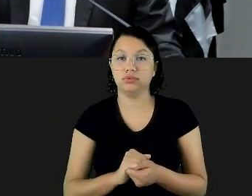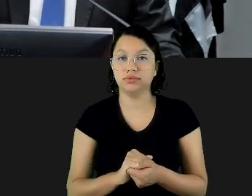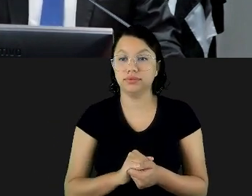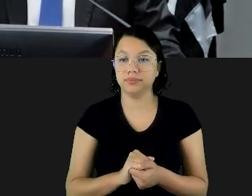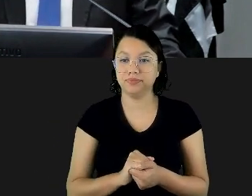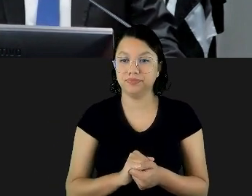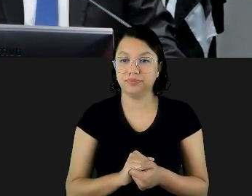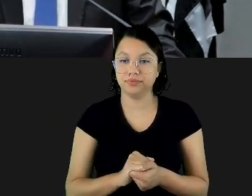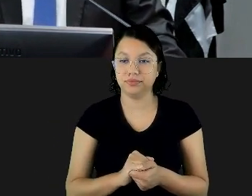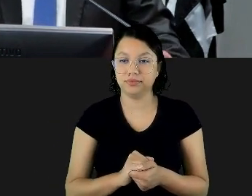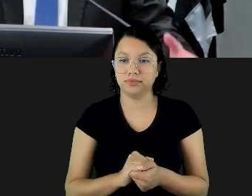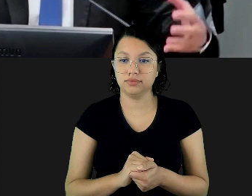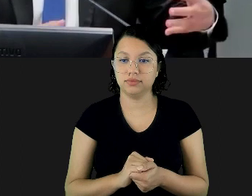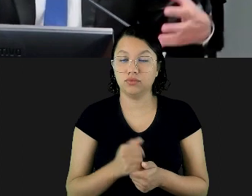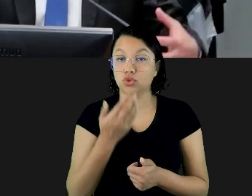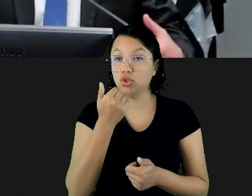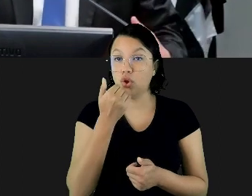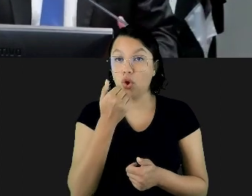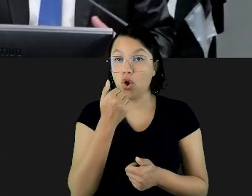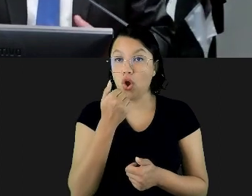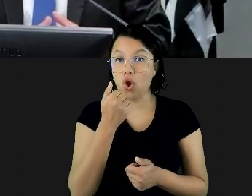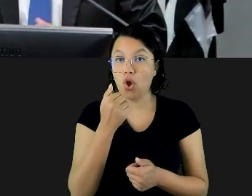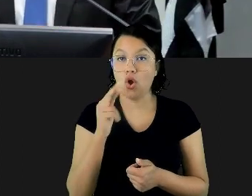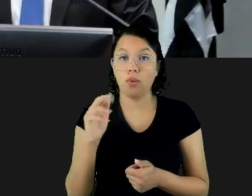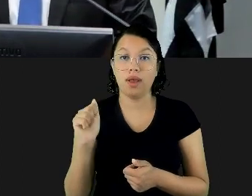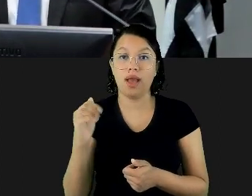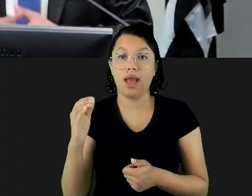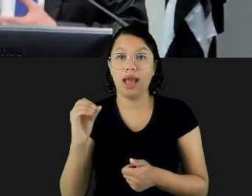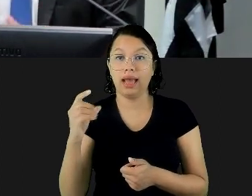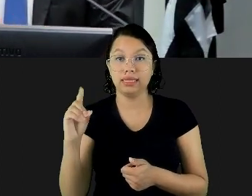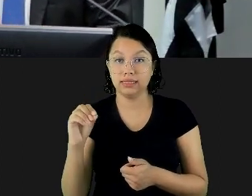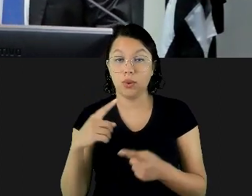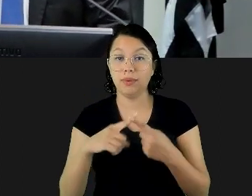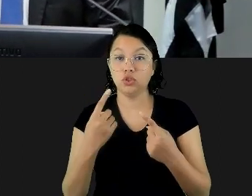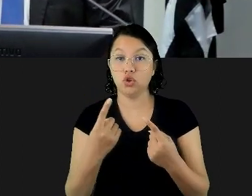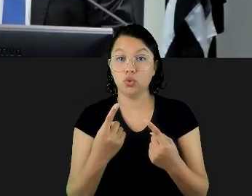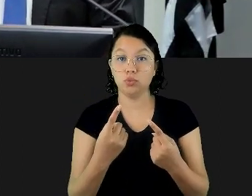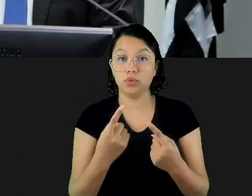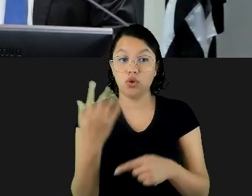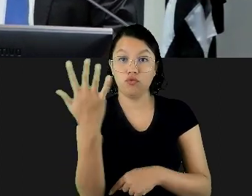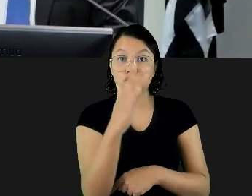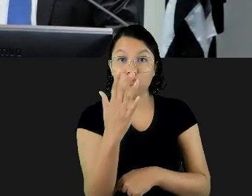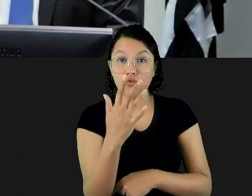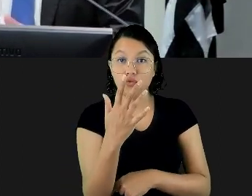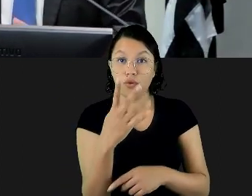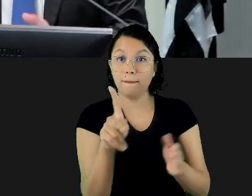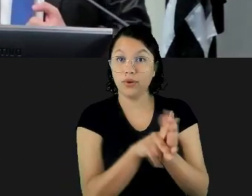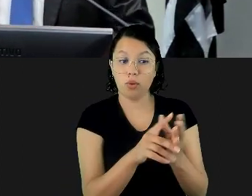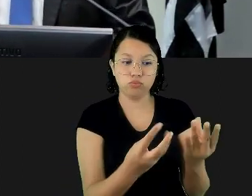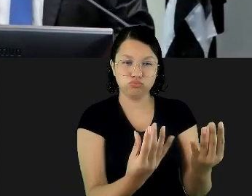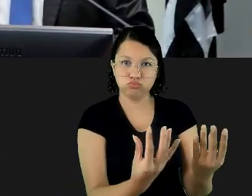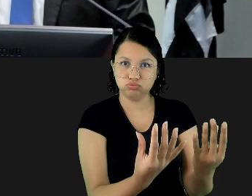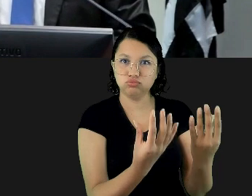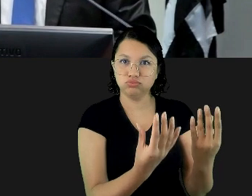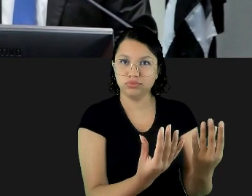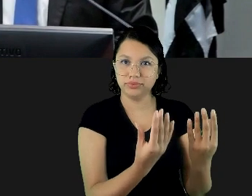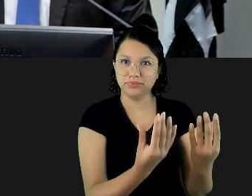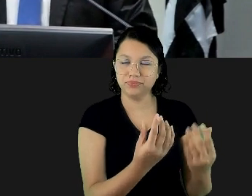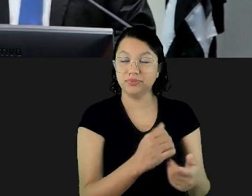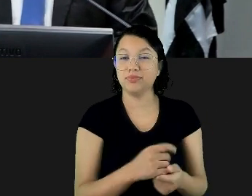que não come a ração, que come o pasto nativo, aquele do Pantanal, ele tem um sabor na